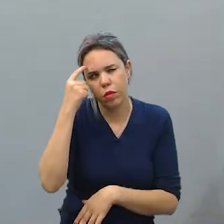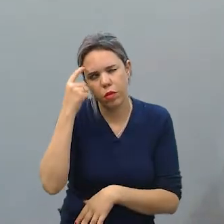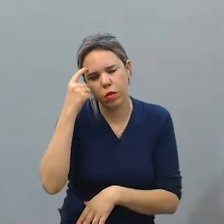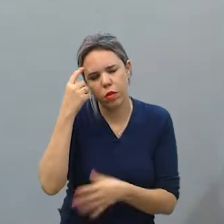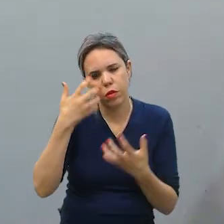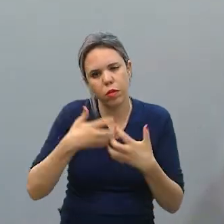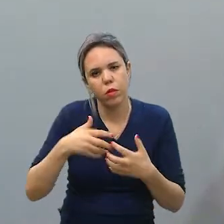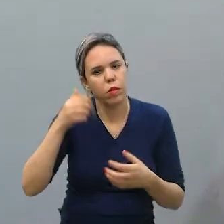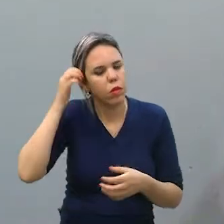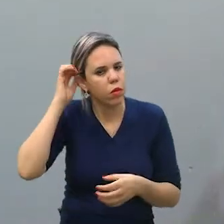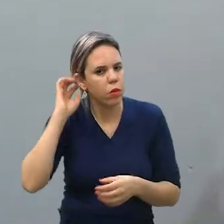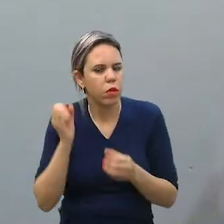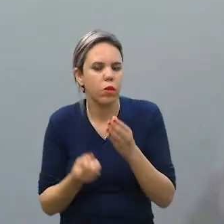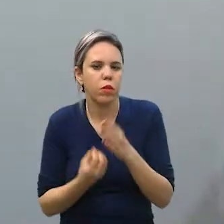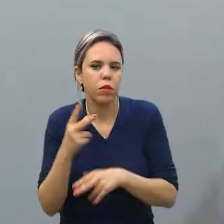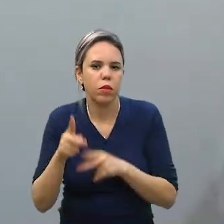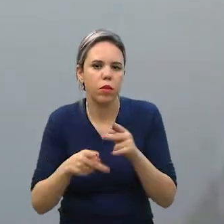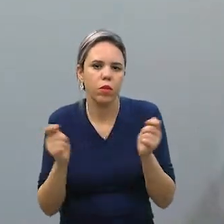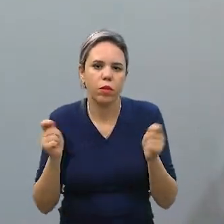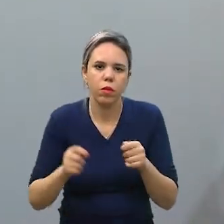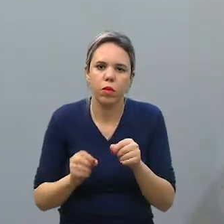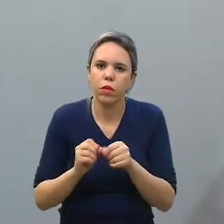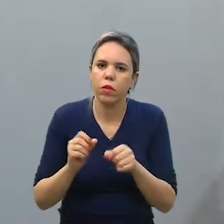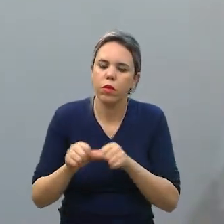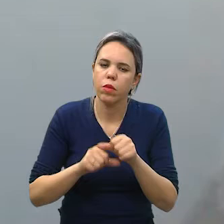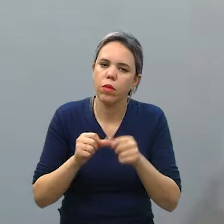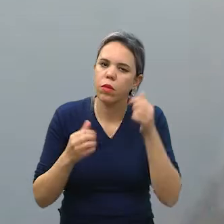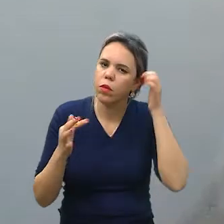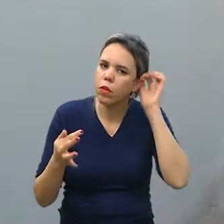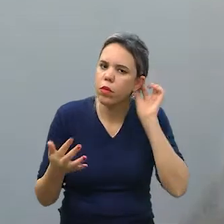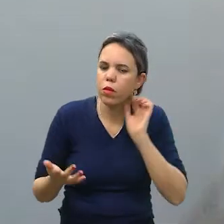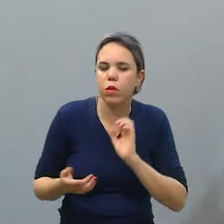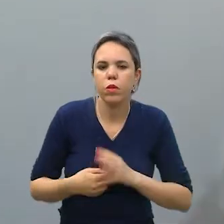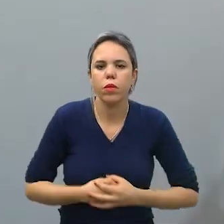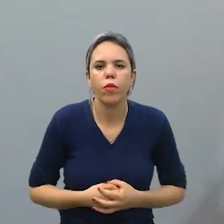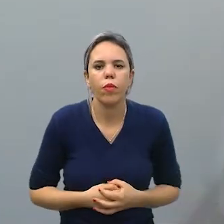cabeça. Porque essas gerações potencialmente podem vir a ser